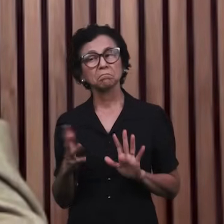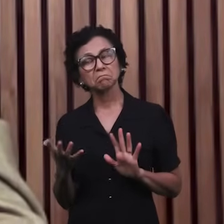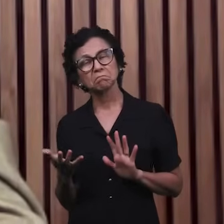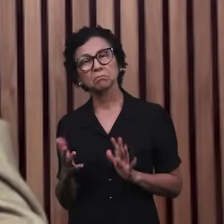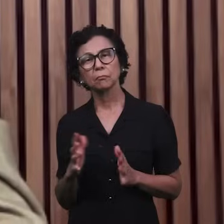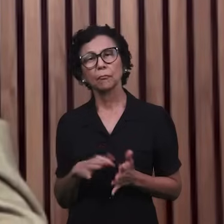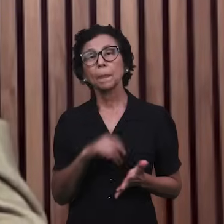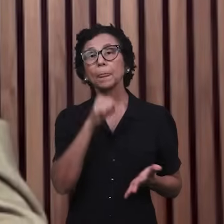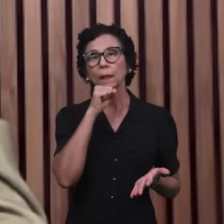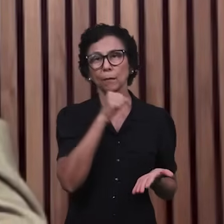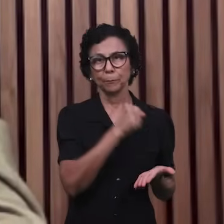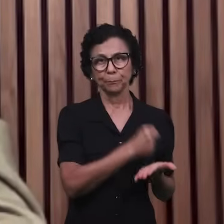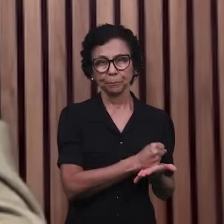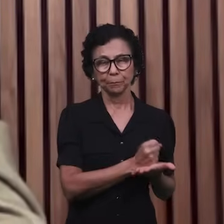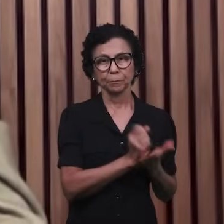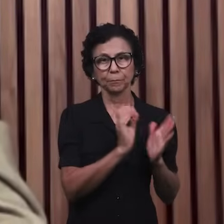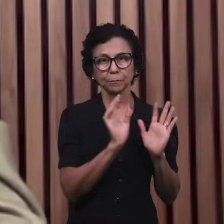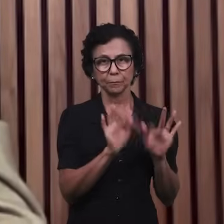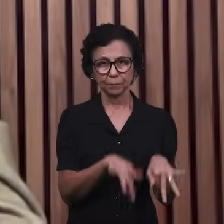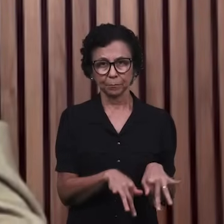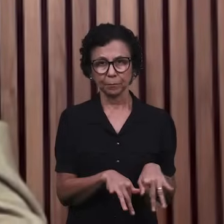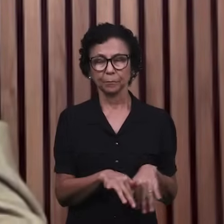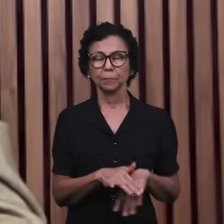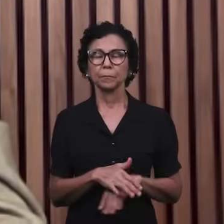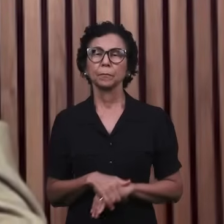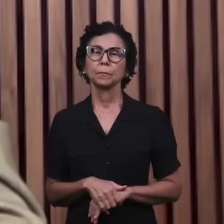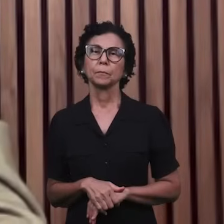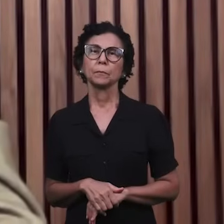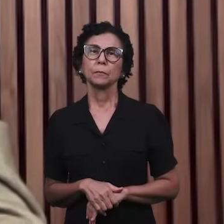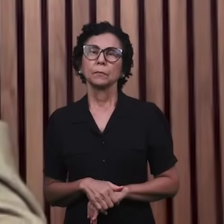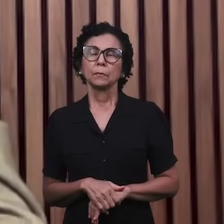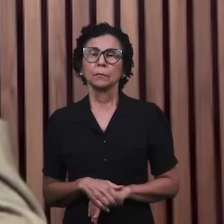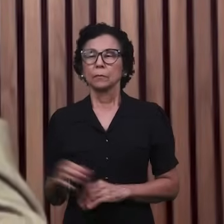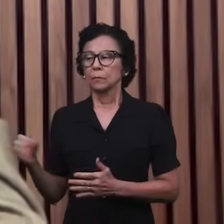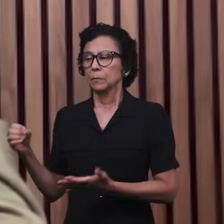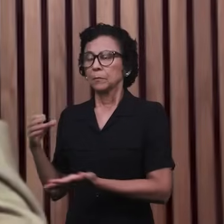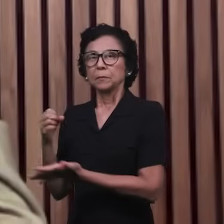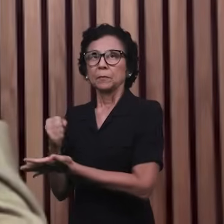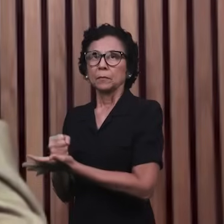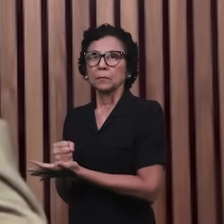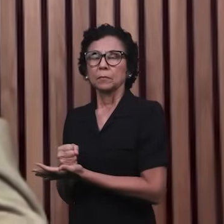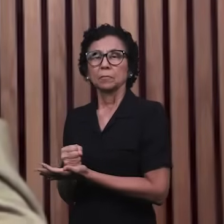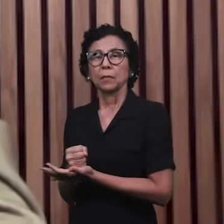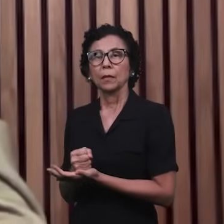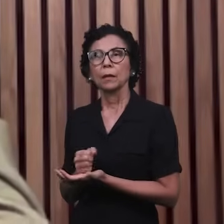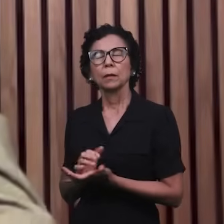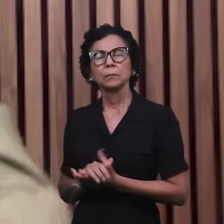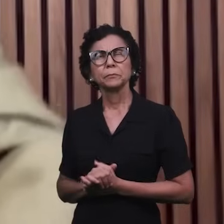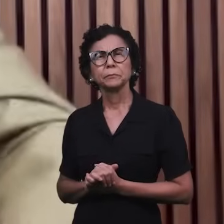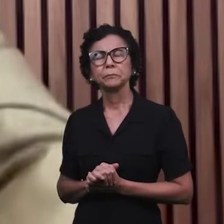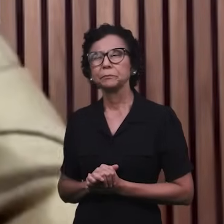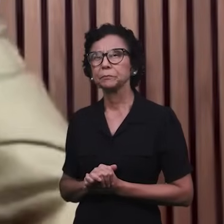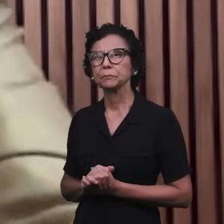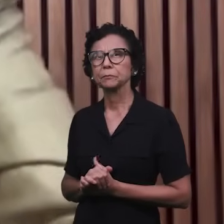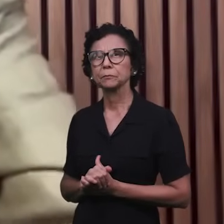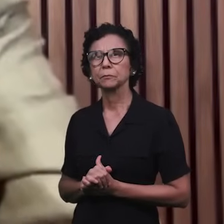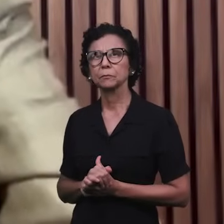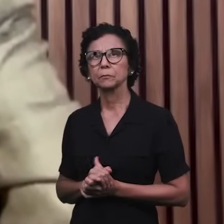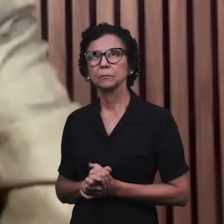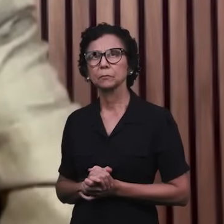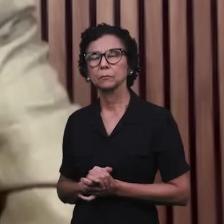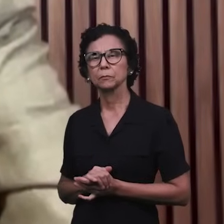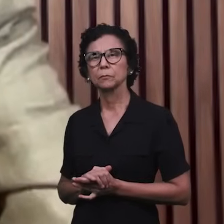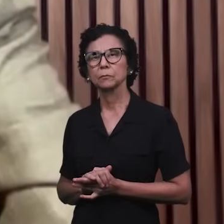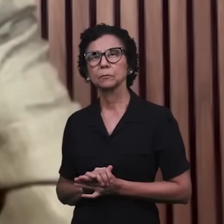Fechou aí? Fechou, e no Velho Testamento fechou, né? Agora, no Novo Testamento, eu não sei se você